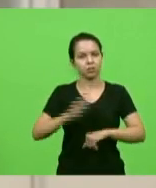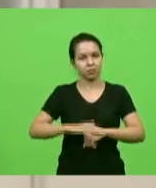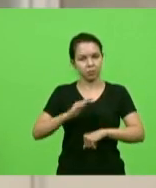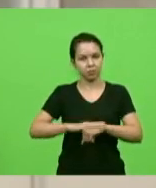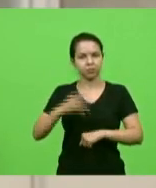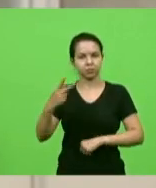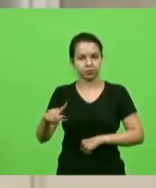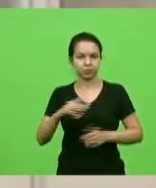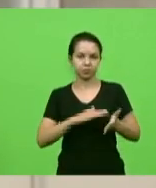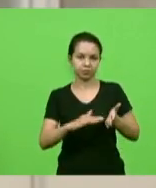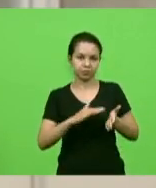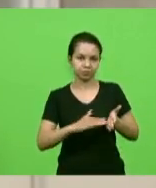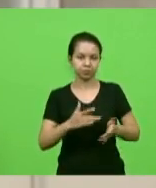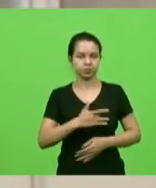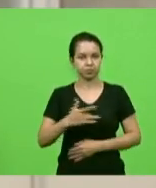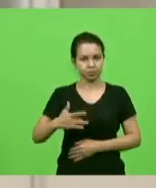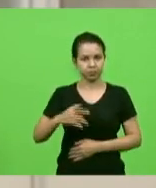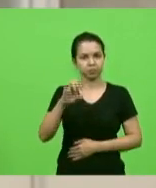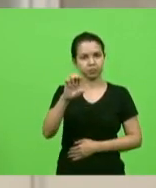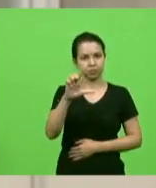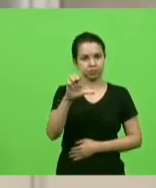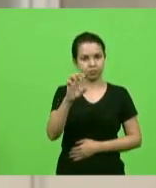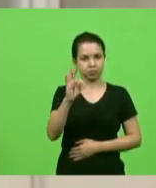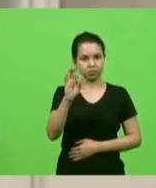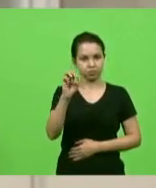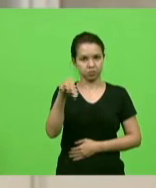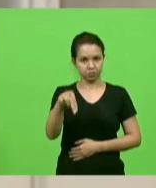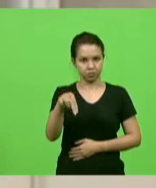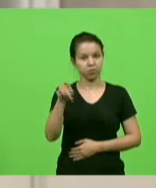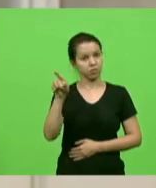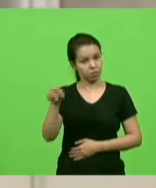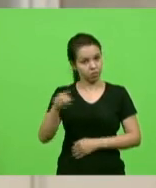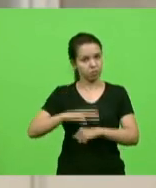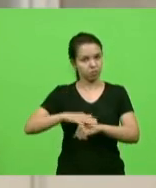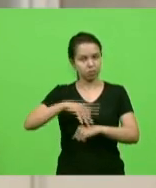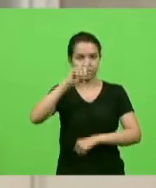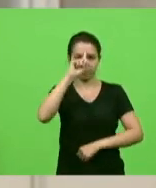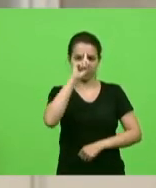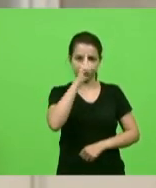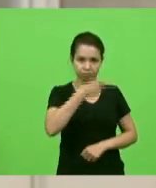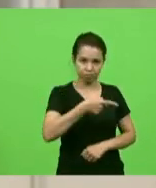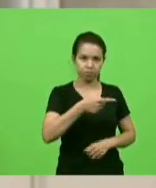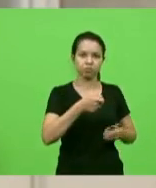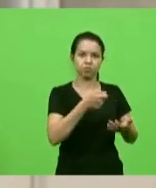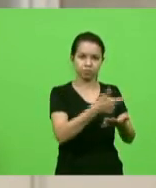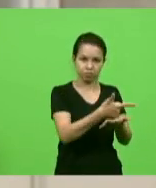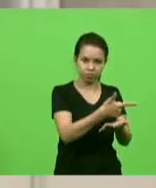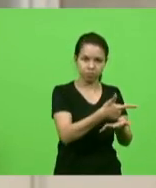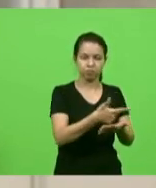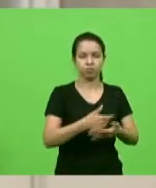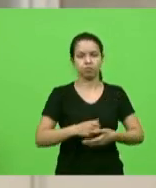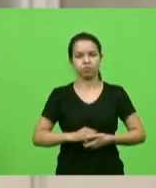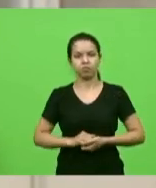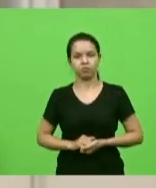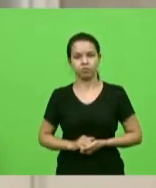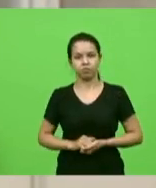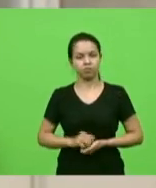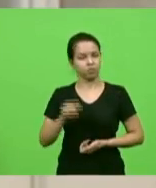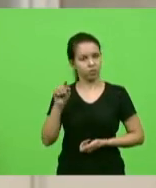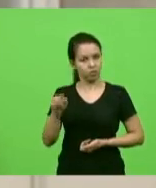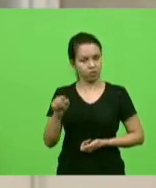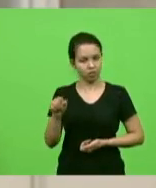secretário de Estado da Saúde é alguns referindo o ordenador da despesa o qual